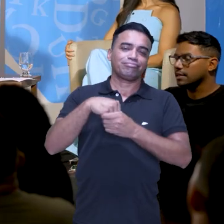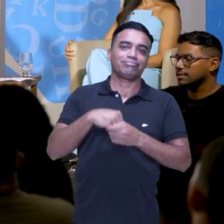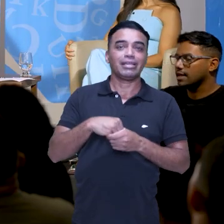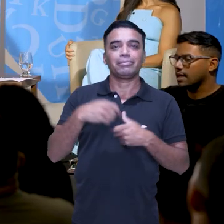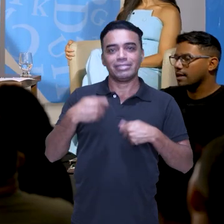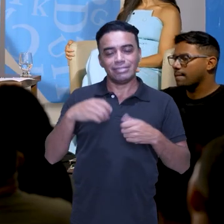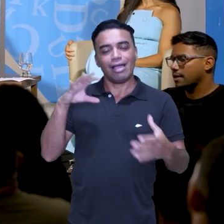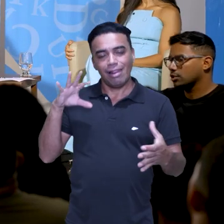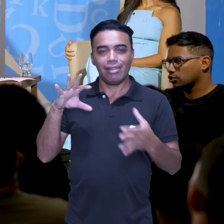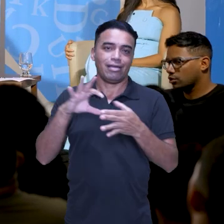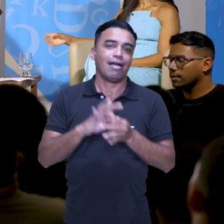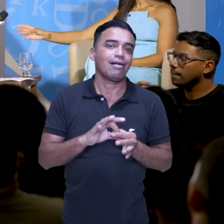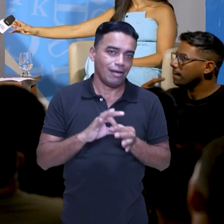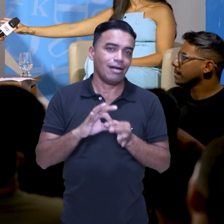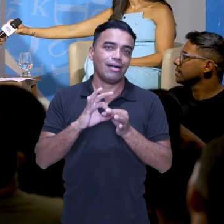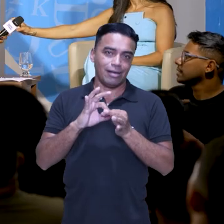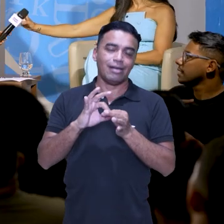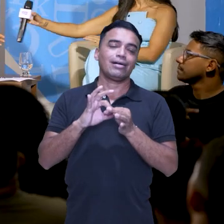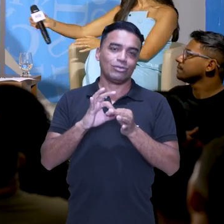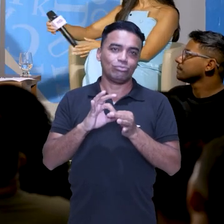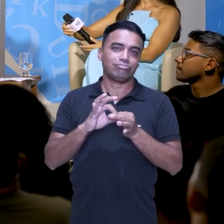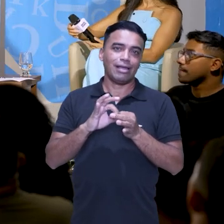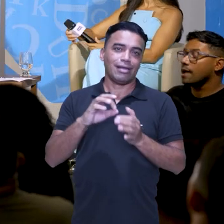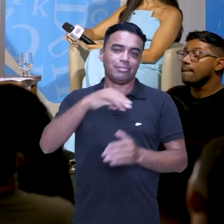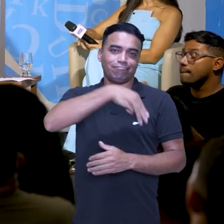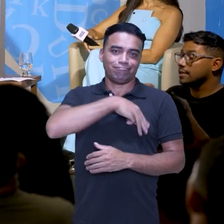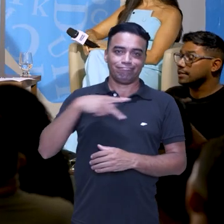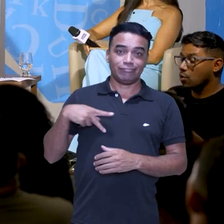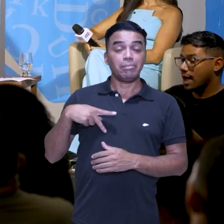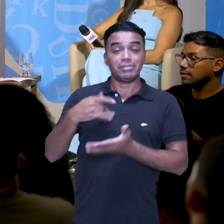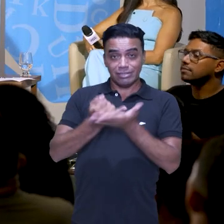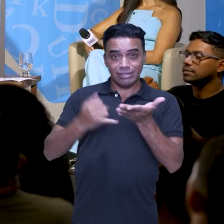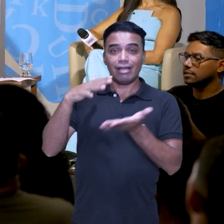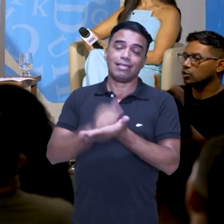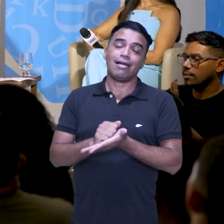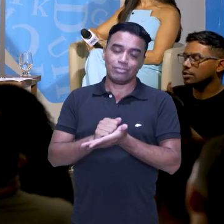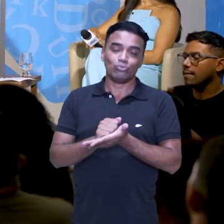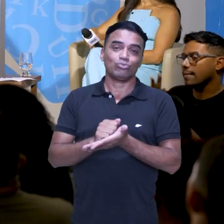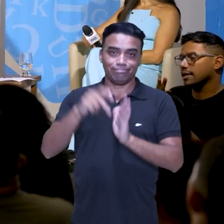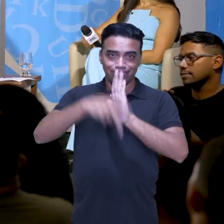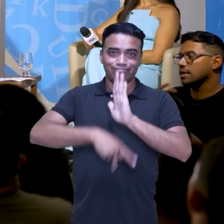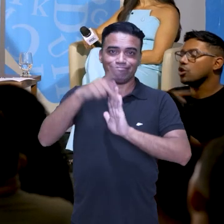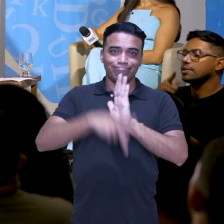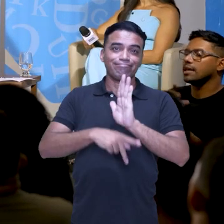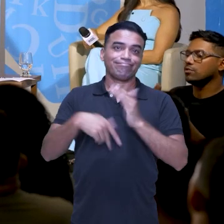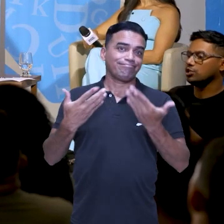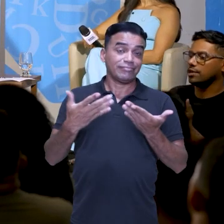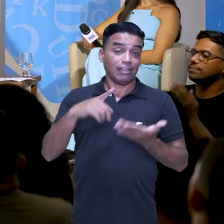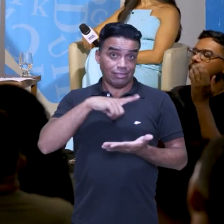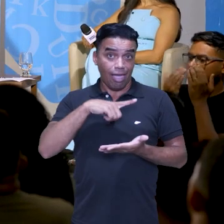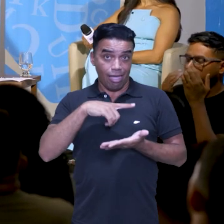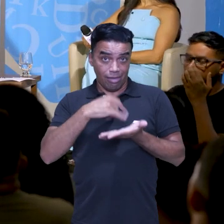tem que estar ligado à atribuição da promotoria. Mas precisa ter esse cadastro do projeto. Então, havendo esse cadastro, a